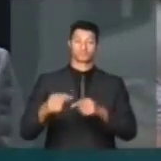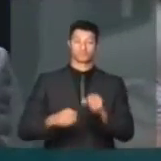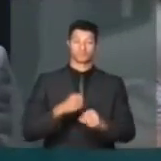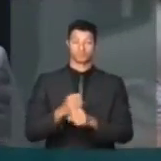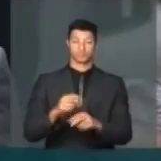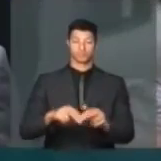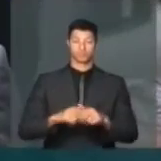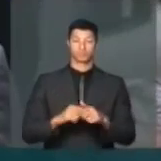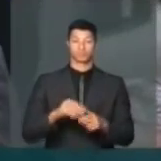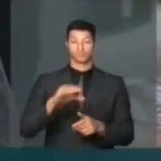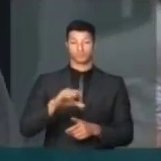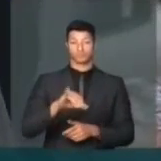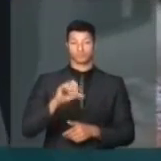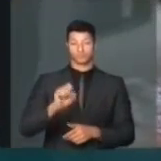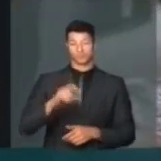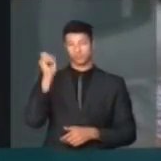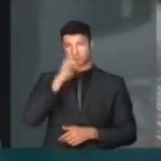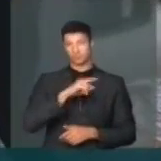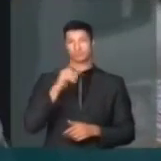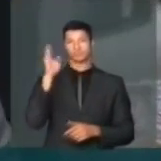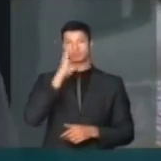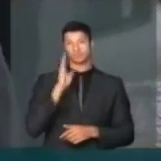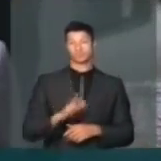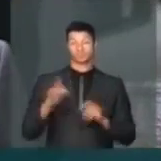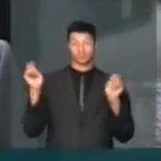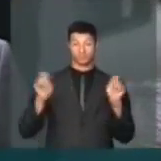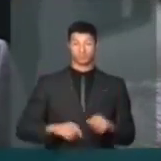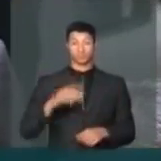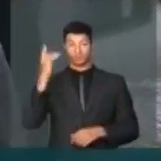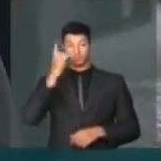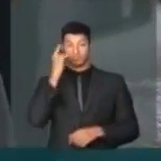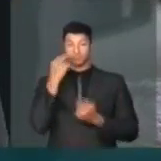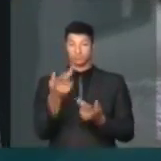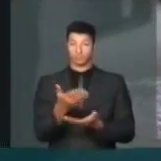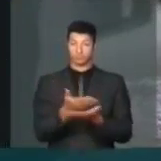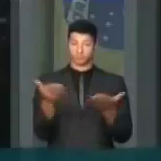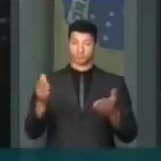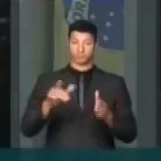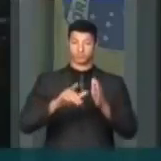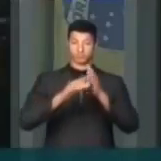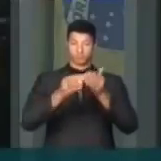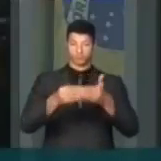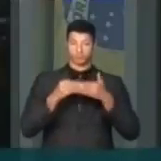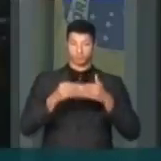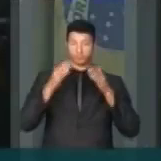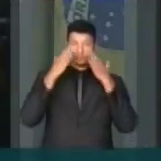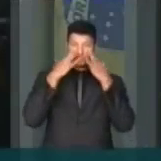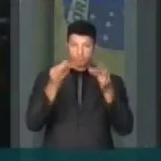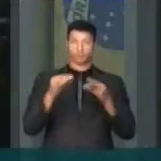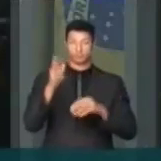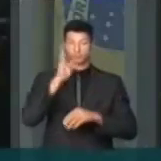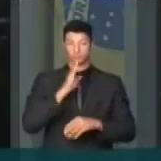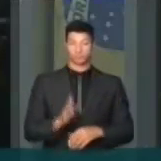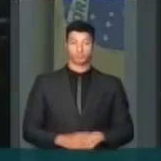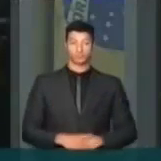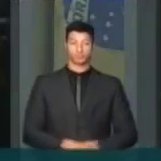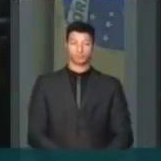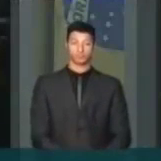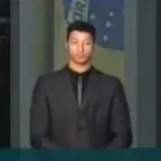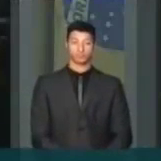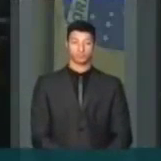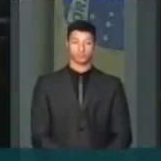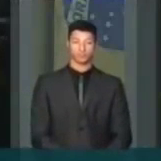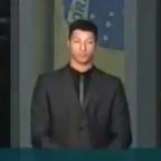ano. Portanto, a crise é grave, o Brasil precisa de deputados como a Vossa Excelência, trazendo esse alerta para a nação brasileira. Muito obrigado. Obrigado,